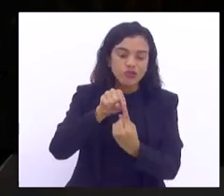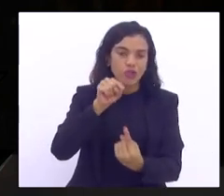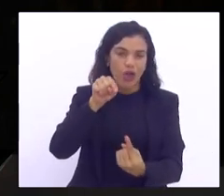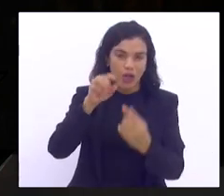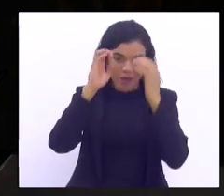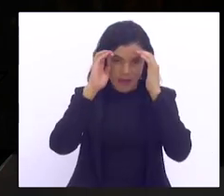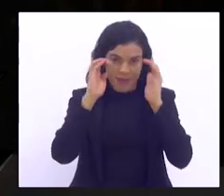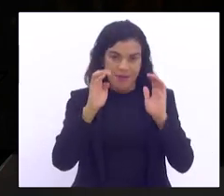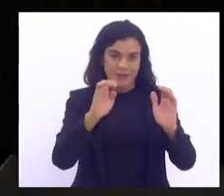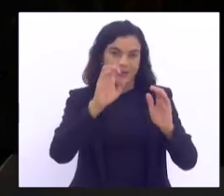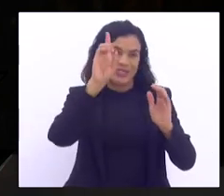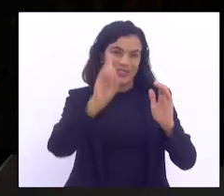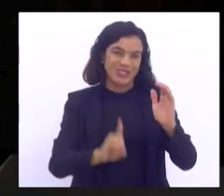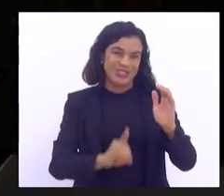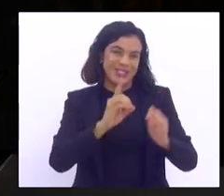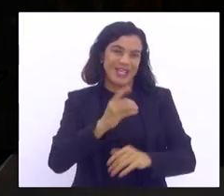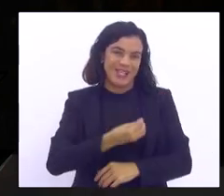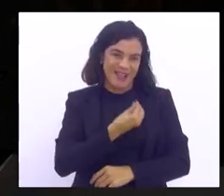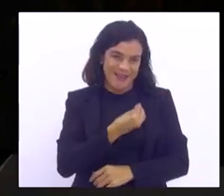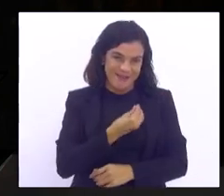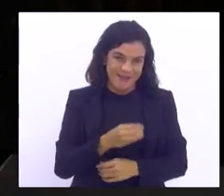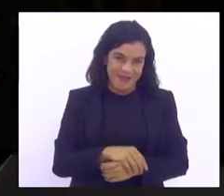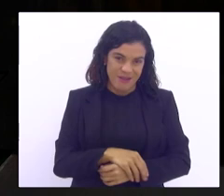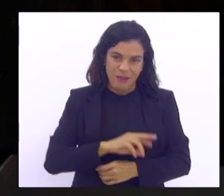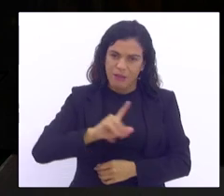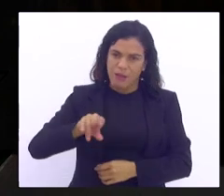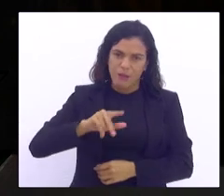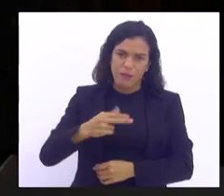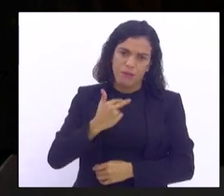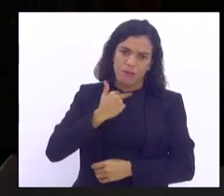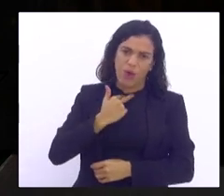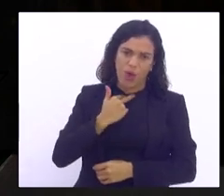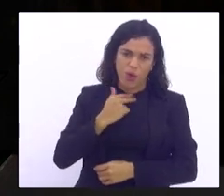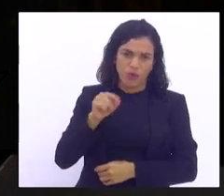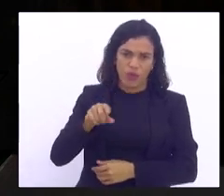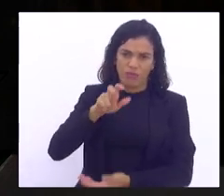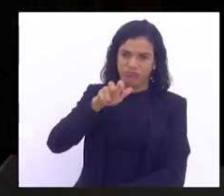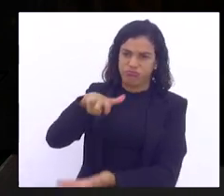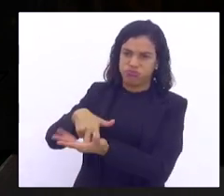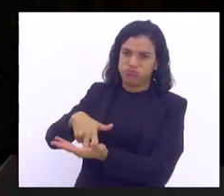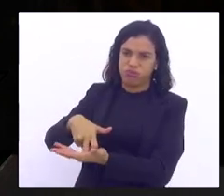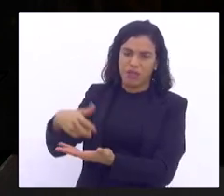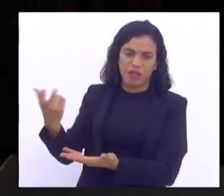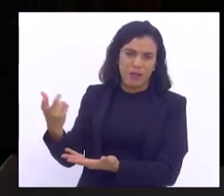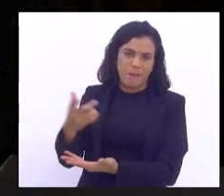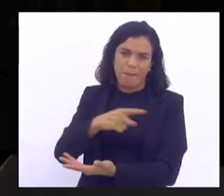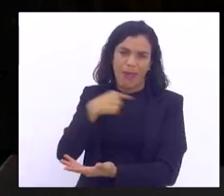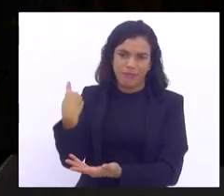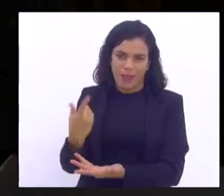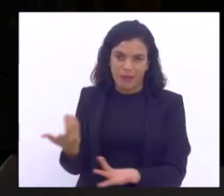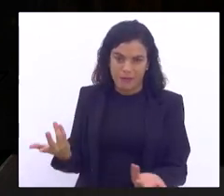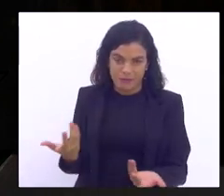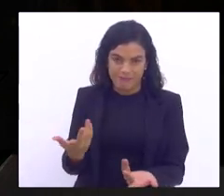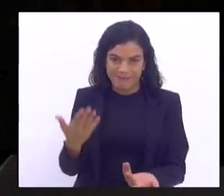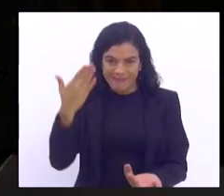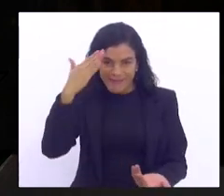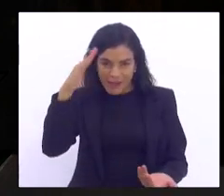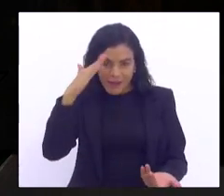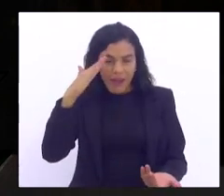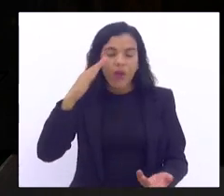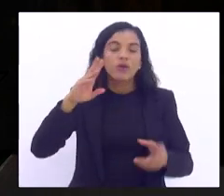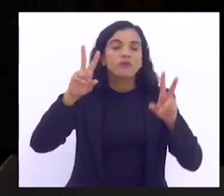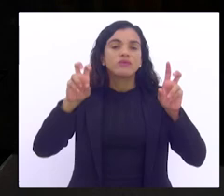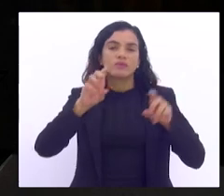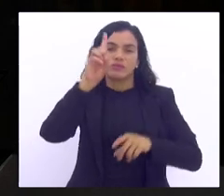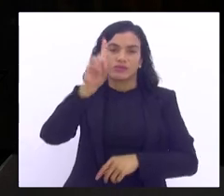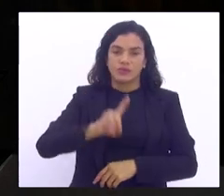respeitar o direito à vida. Não pode ser para pervertê-lo ou subvertê-lo. Então, que a gente entenda o que é o direito natural.